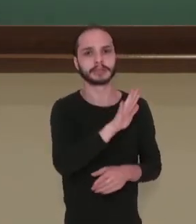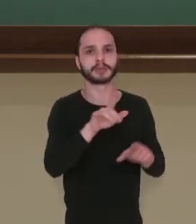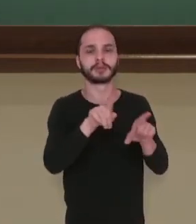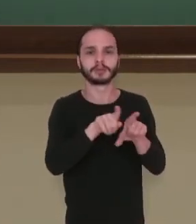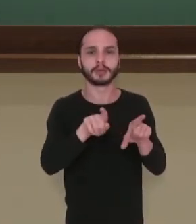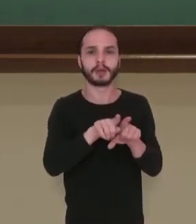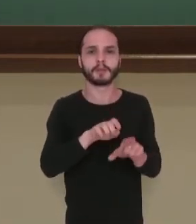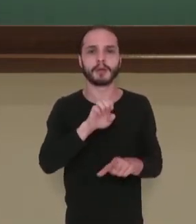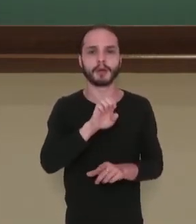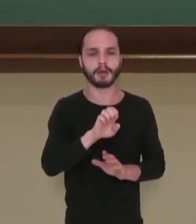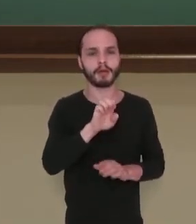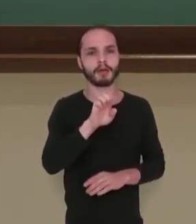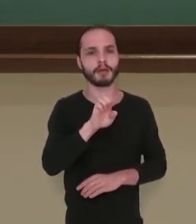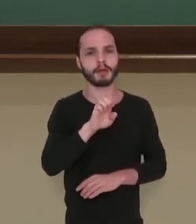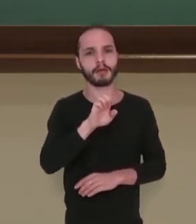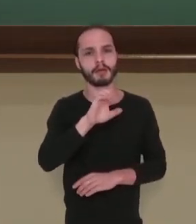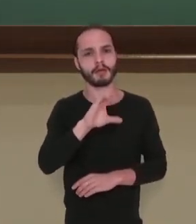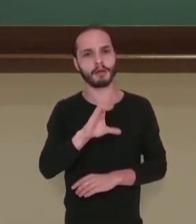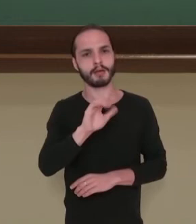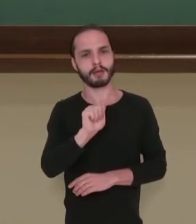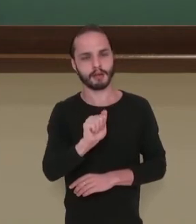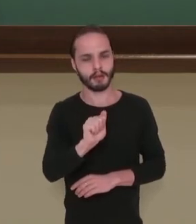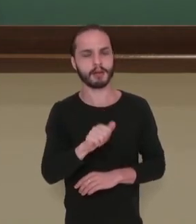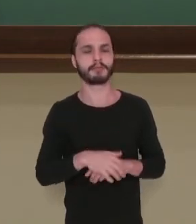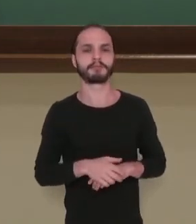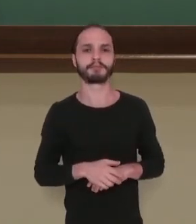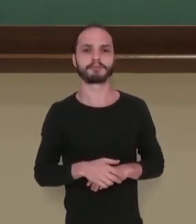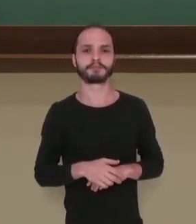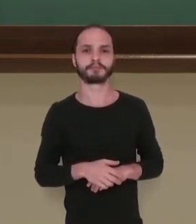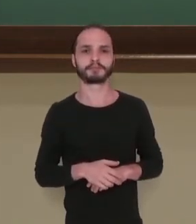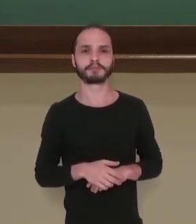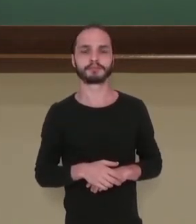e do Adolescente. Então, essas leis são